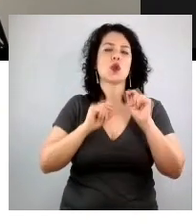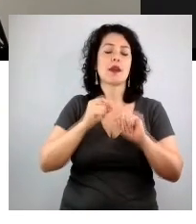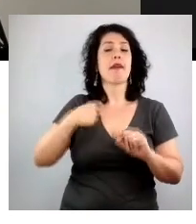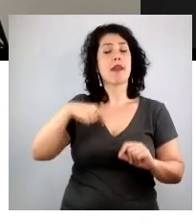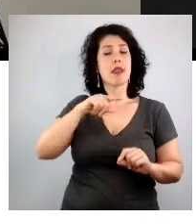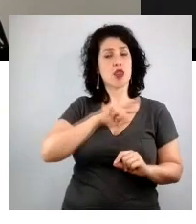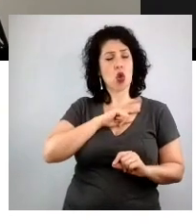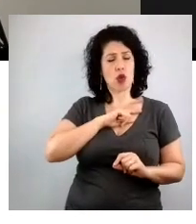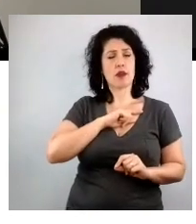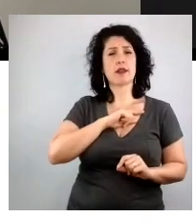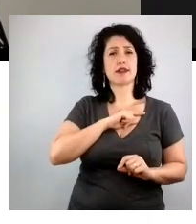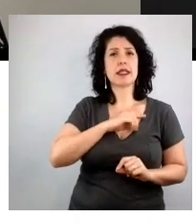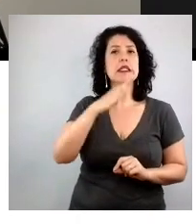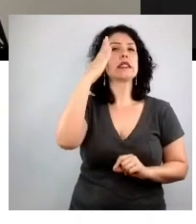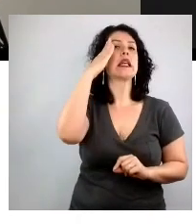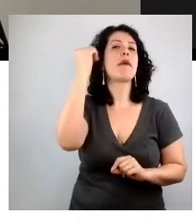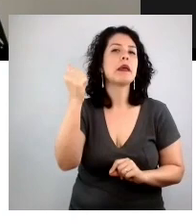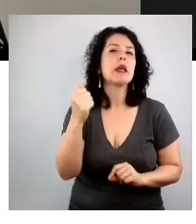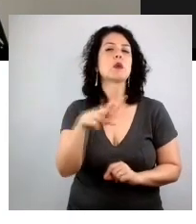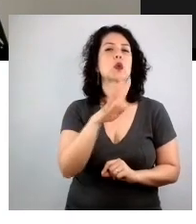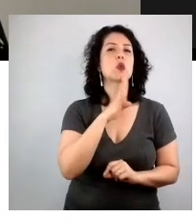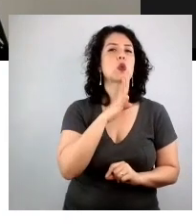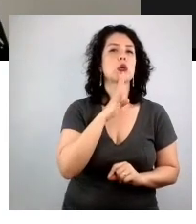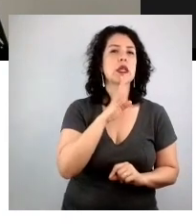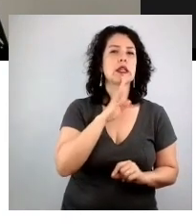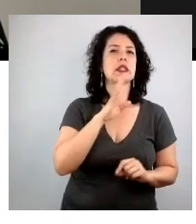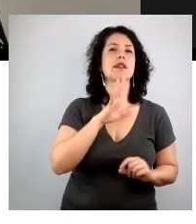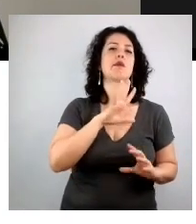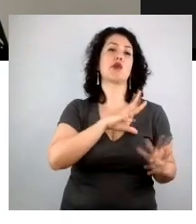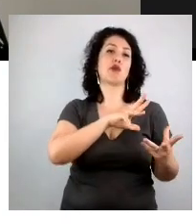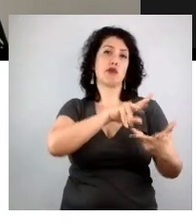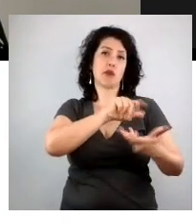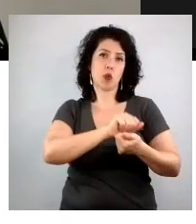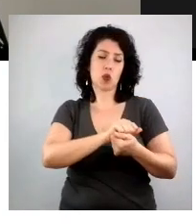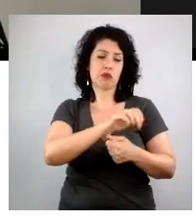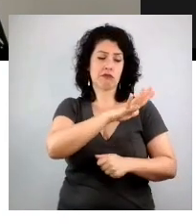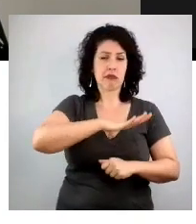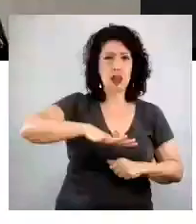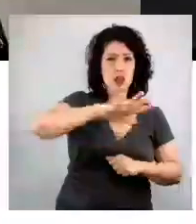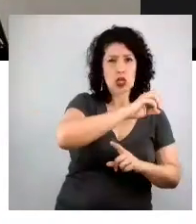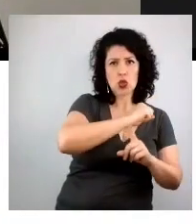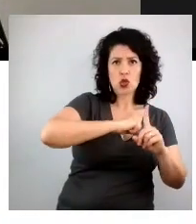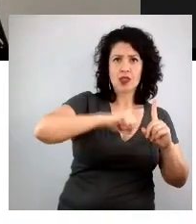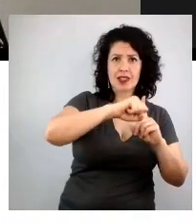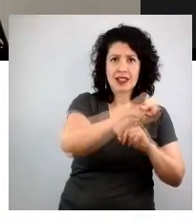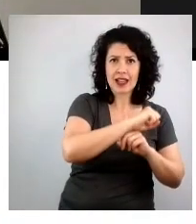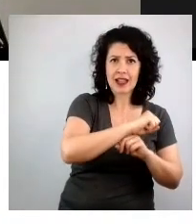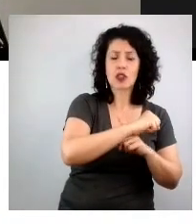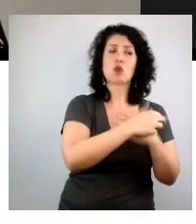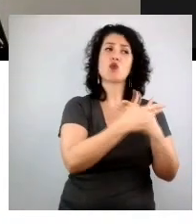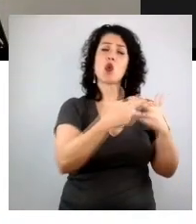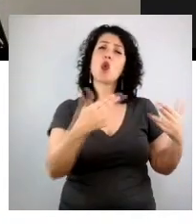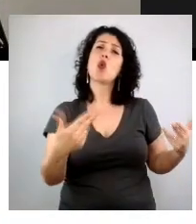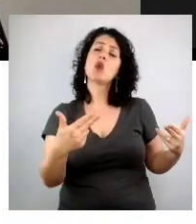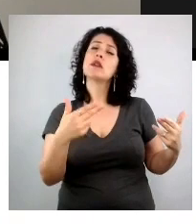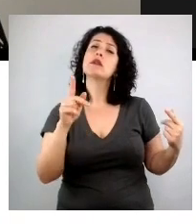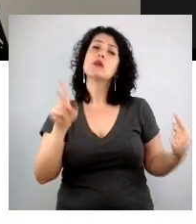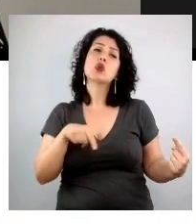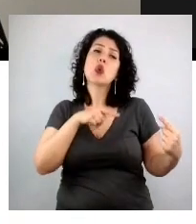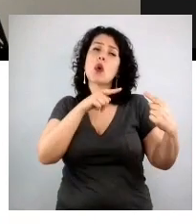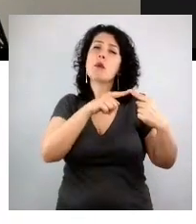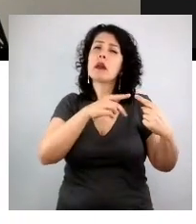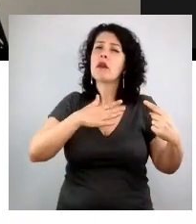do mundo aquilo que quais são as nossas próprias experiências, as nossas